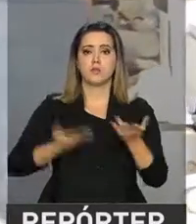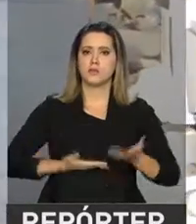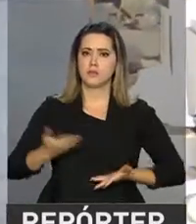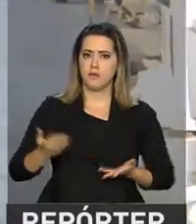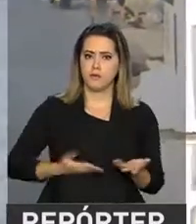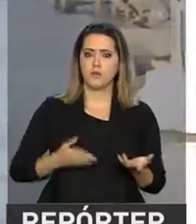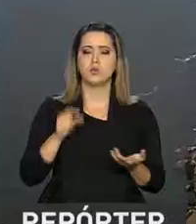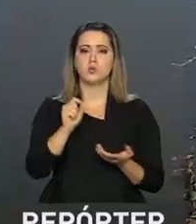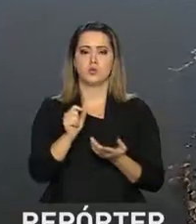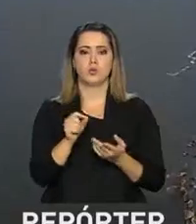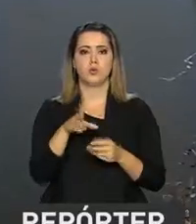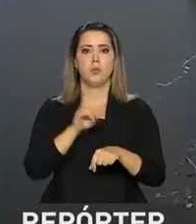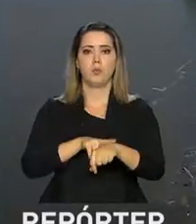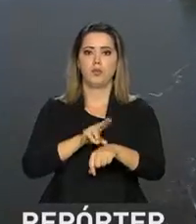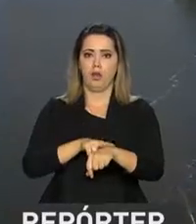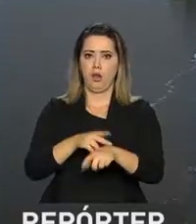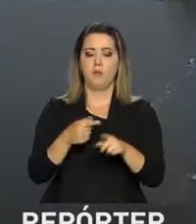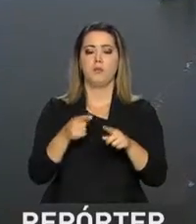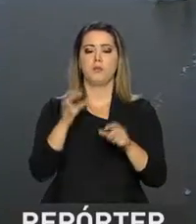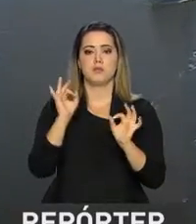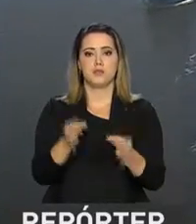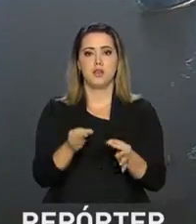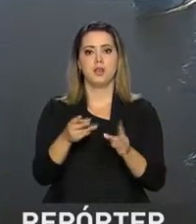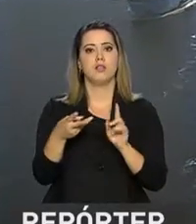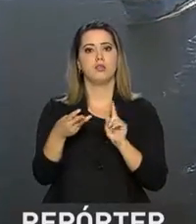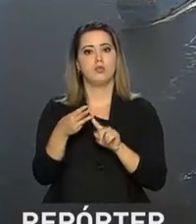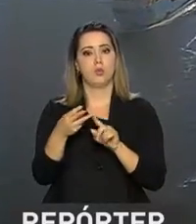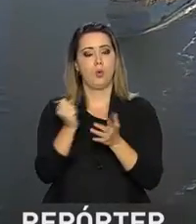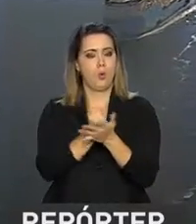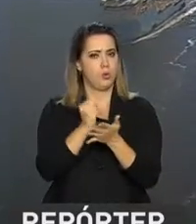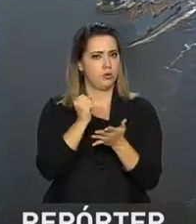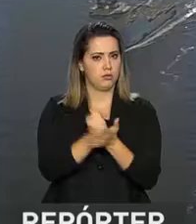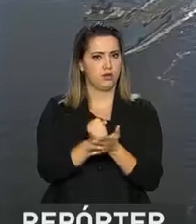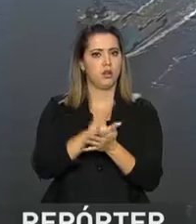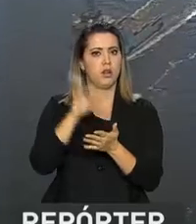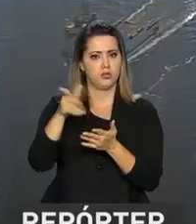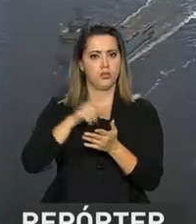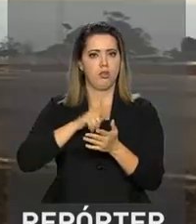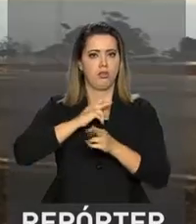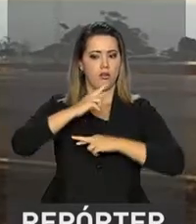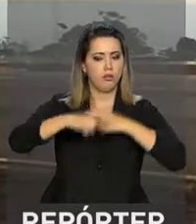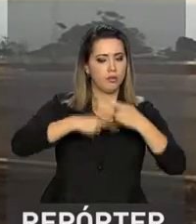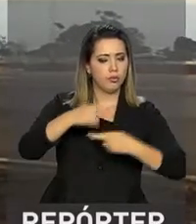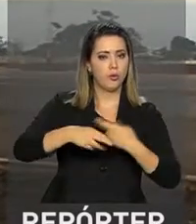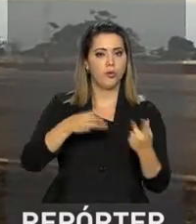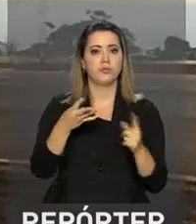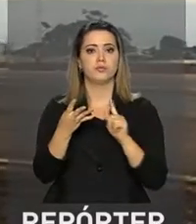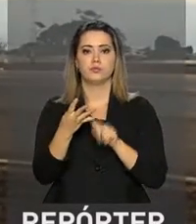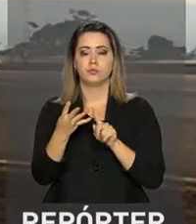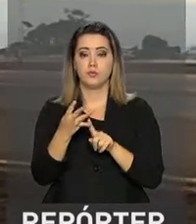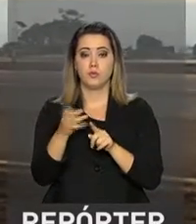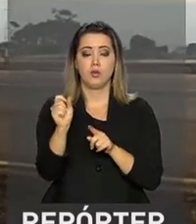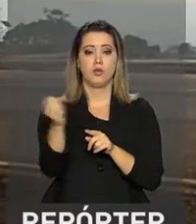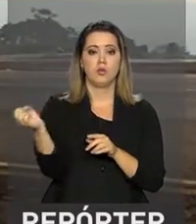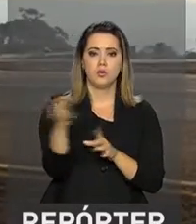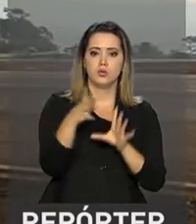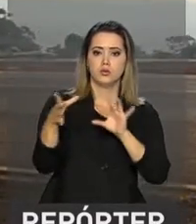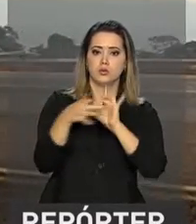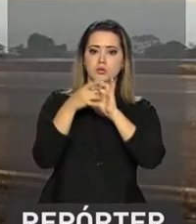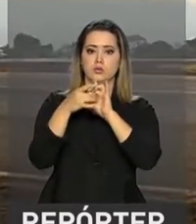tempo determinado prorrogação dos contratos já firmados com investidores particulares e estabelecimento de uma parceria